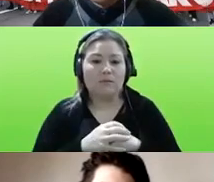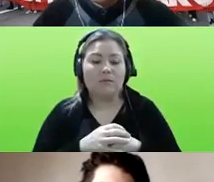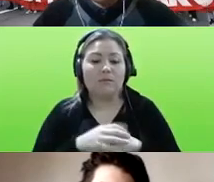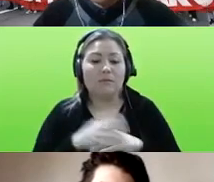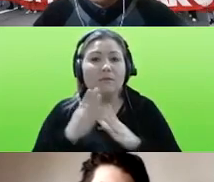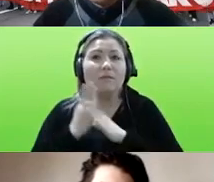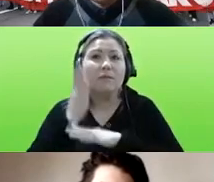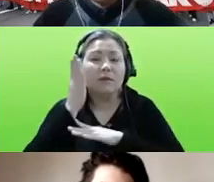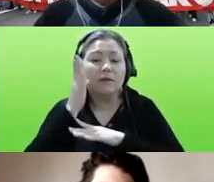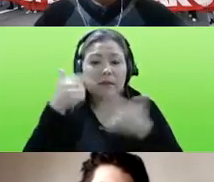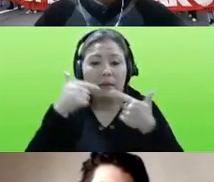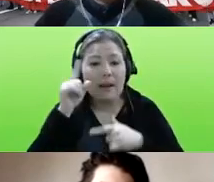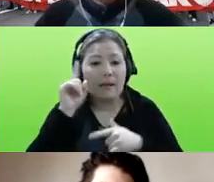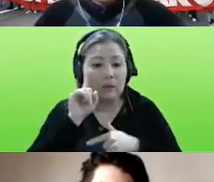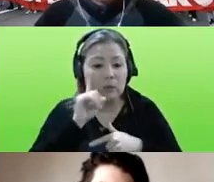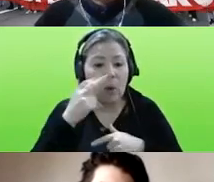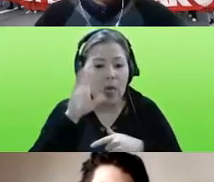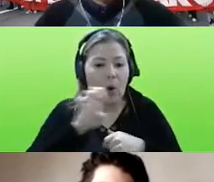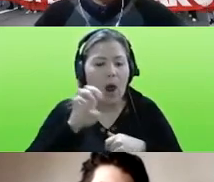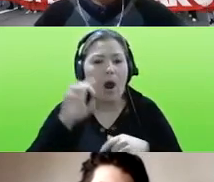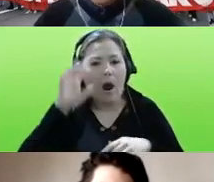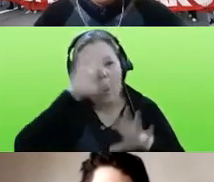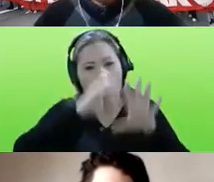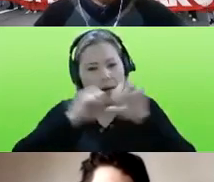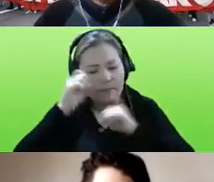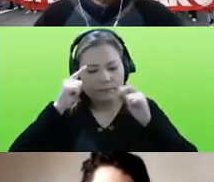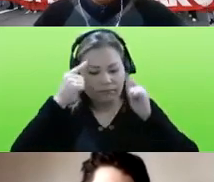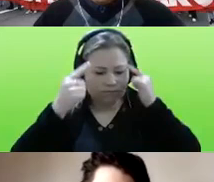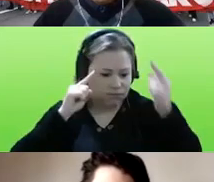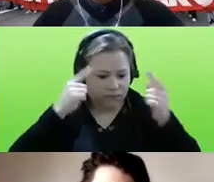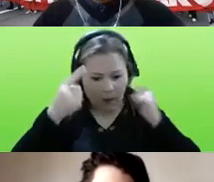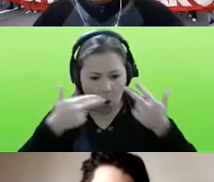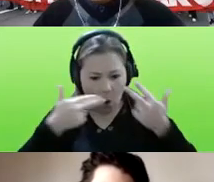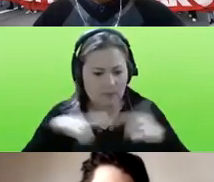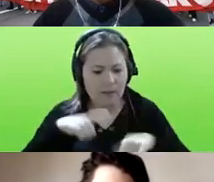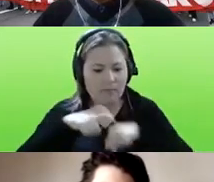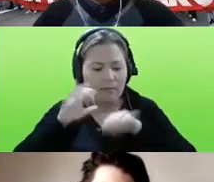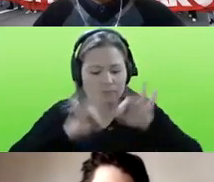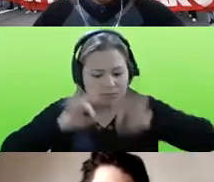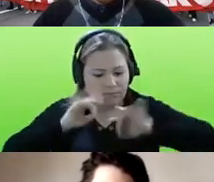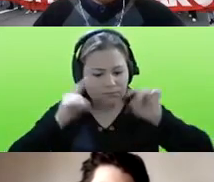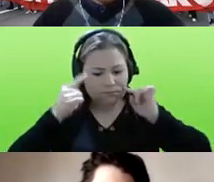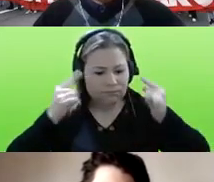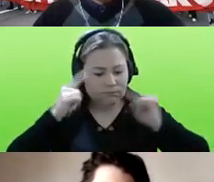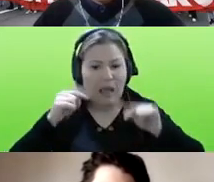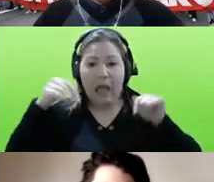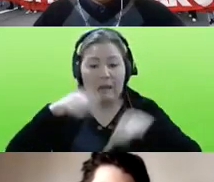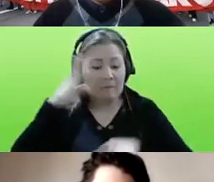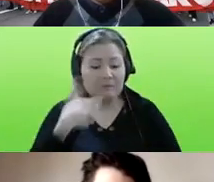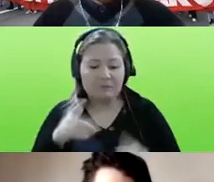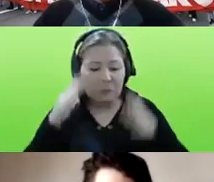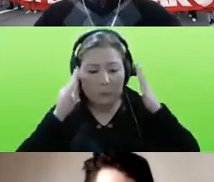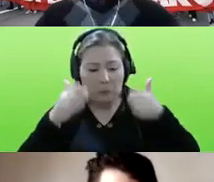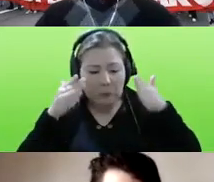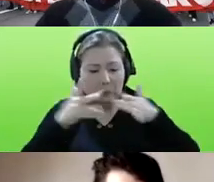trabalhar nos Estados Unidos ou na Europa, não é? É uma pena, mas é isso aí que o vira-latismo está produzindo com a